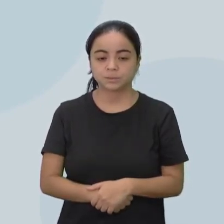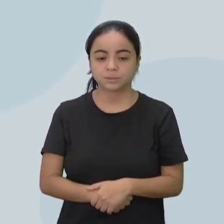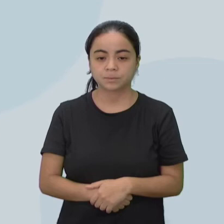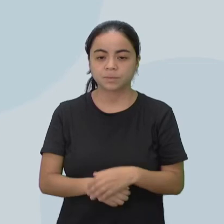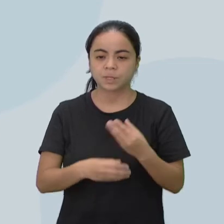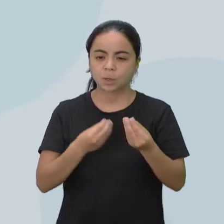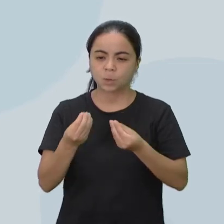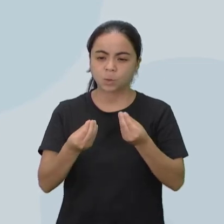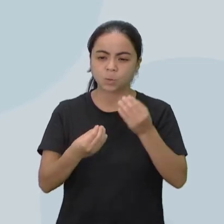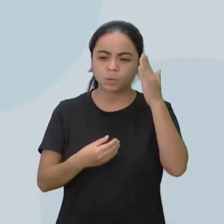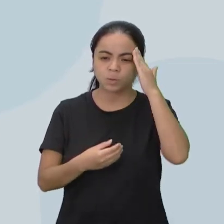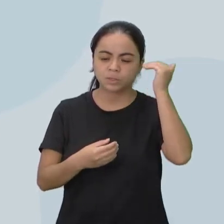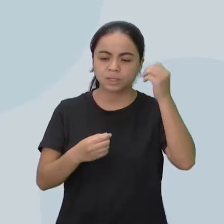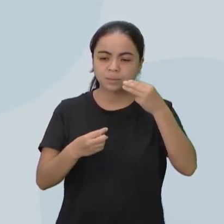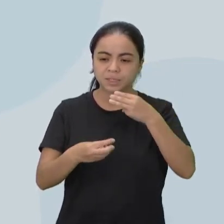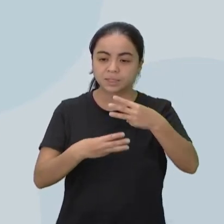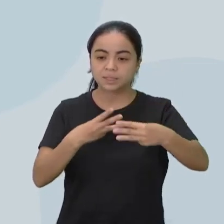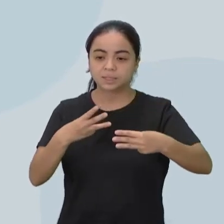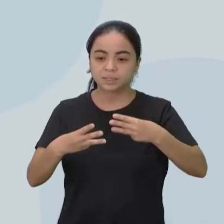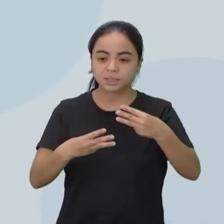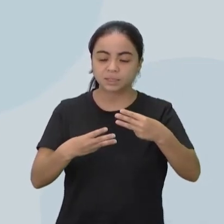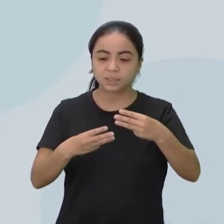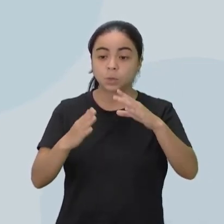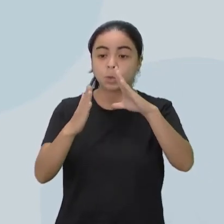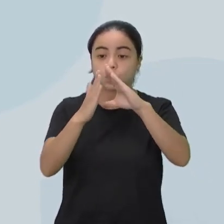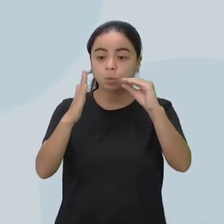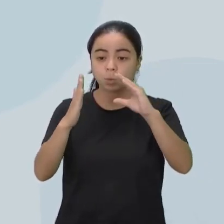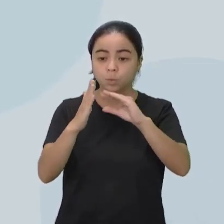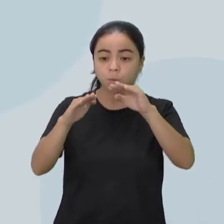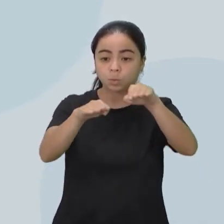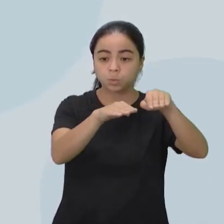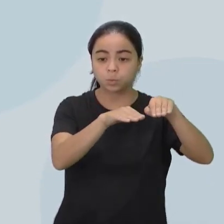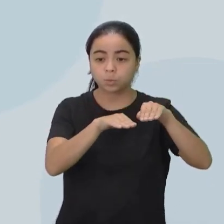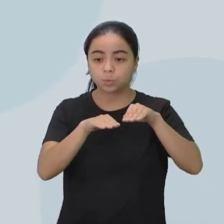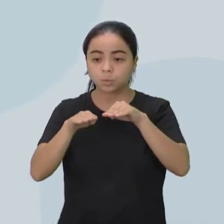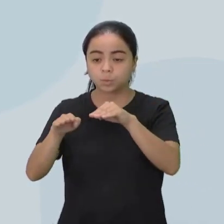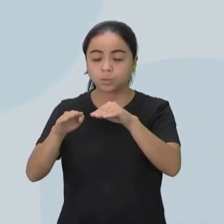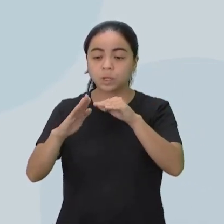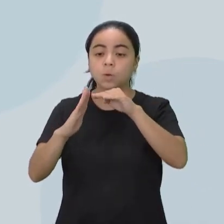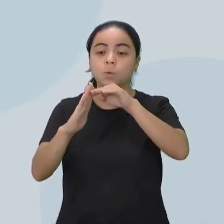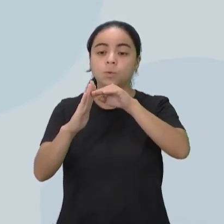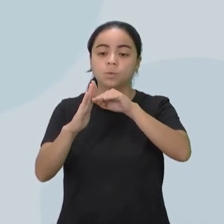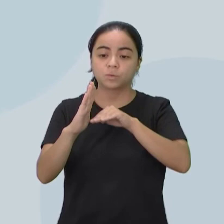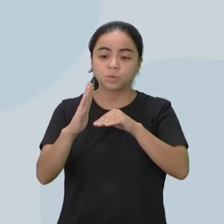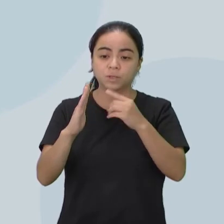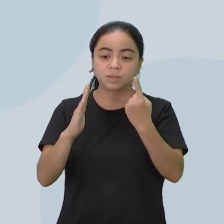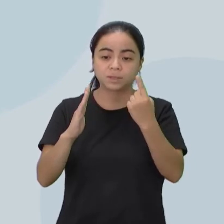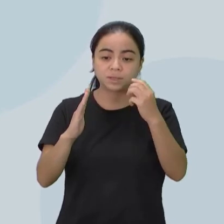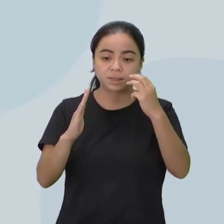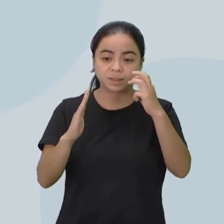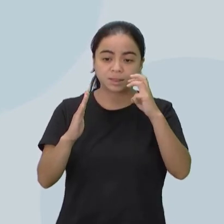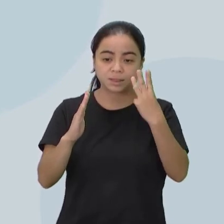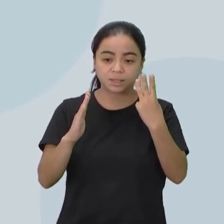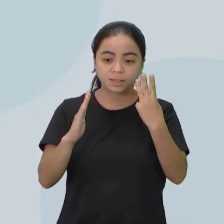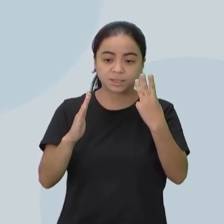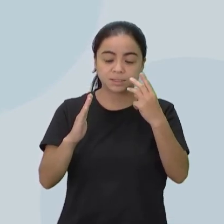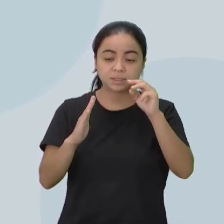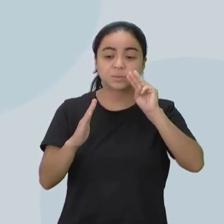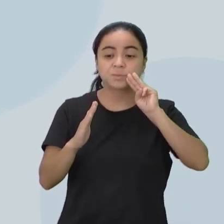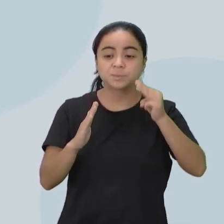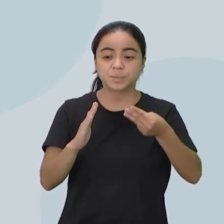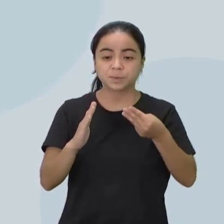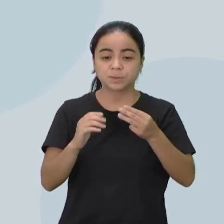Como a gente sabe que o trimestre tem o mesmo padrão, eu vou pegar e reduzir mais 13 milhões aqui, tá certo?